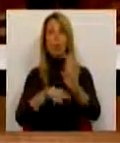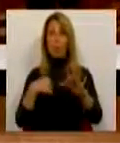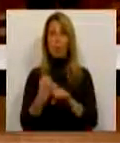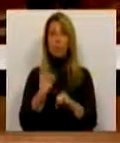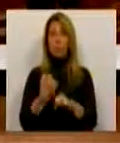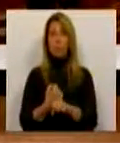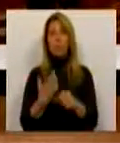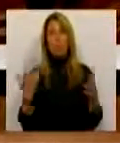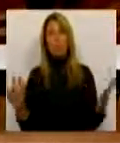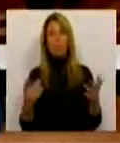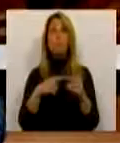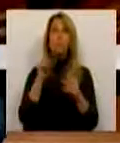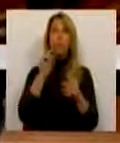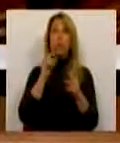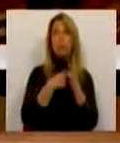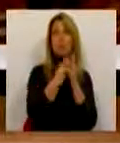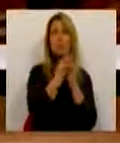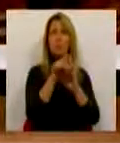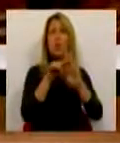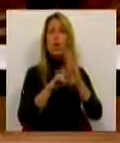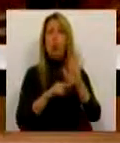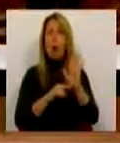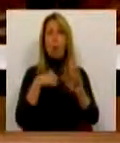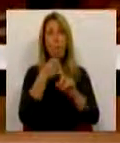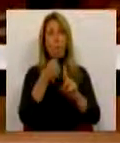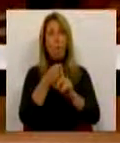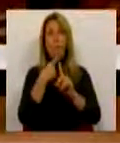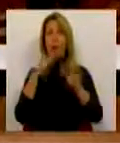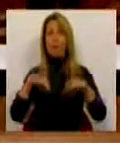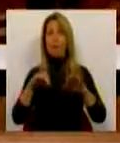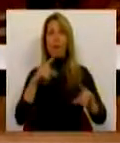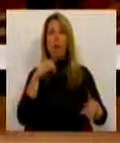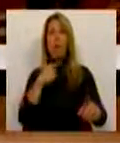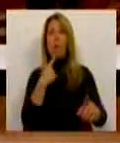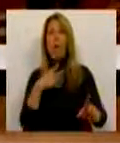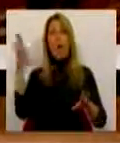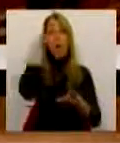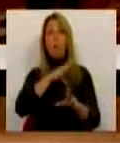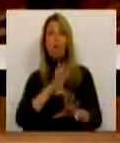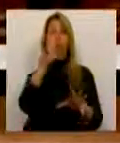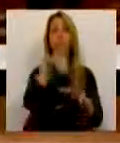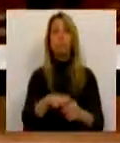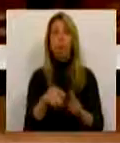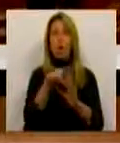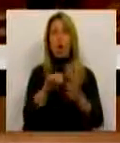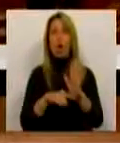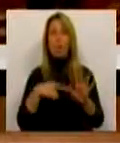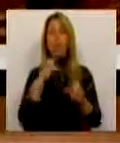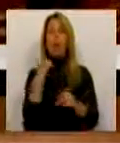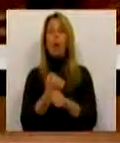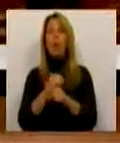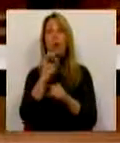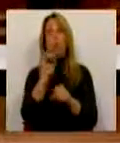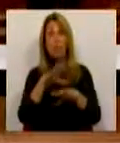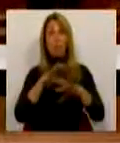a importância de um conjunto de normas para combater o abuso e a evasão às regras laborais e à proteção social dos trabalhadores destacados.